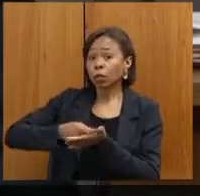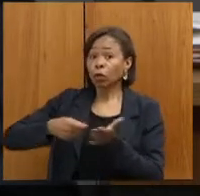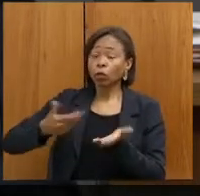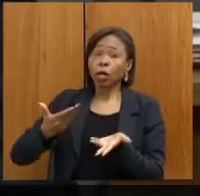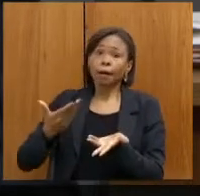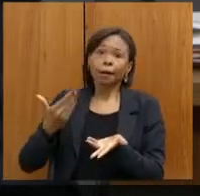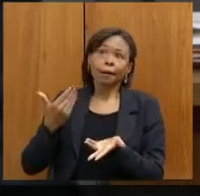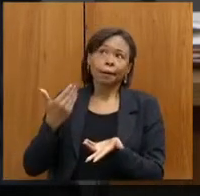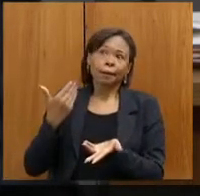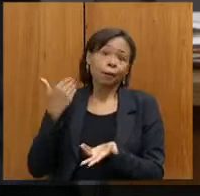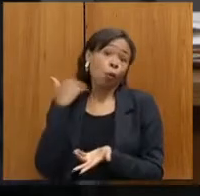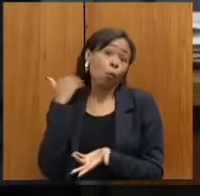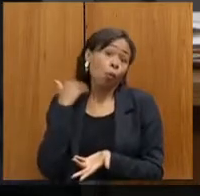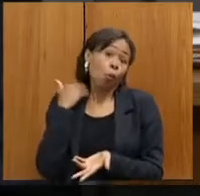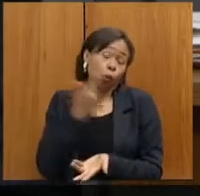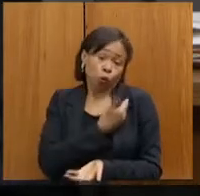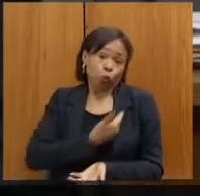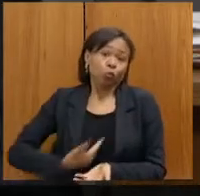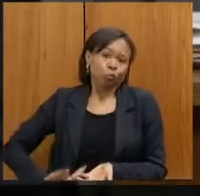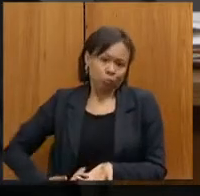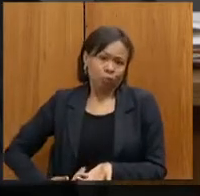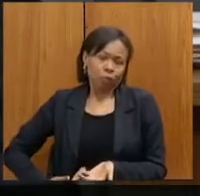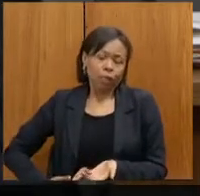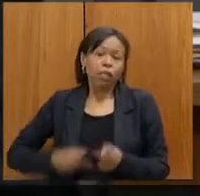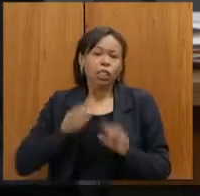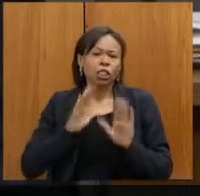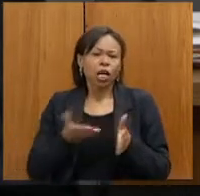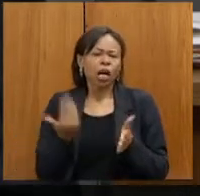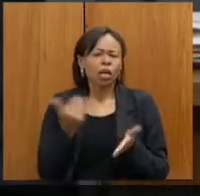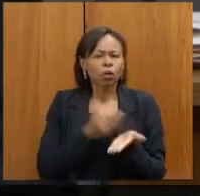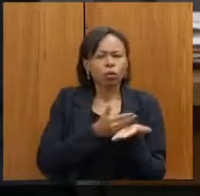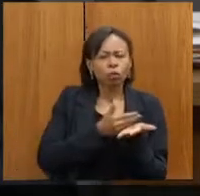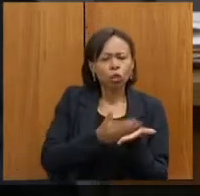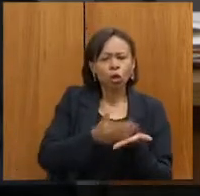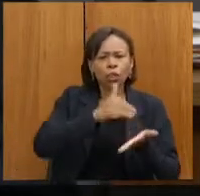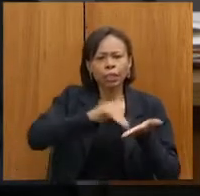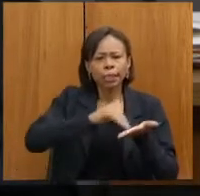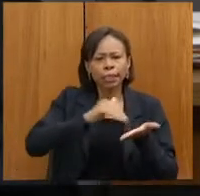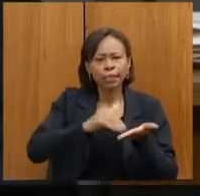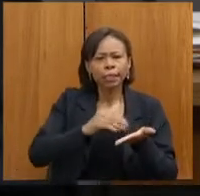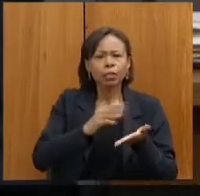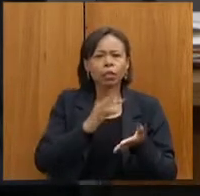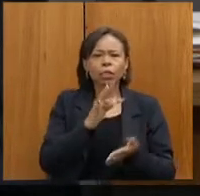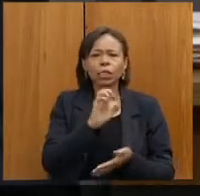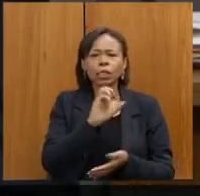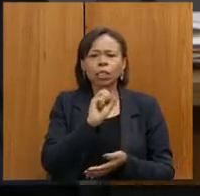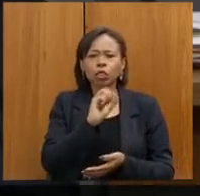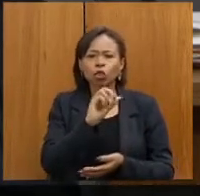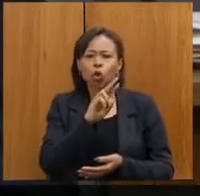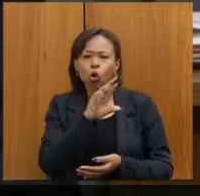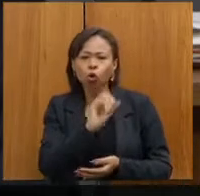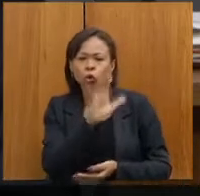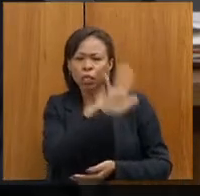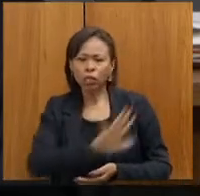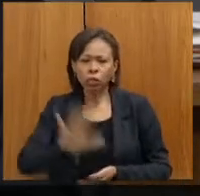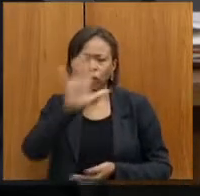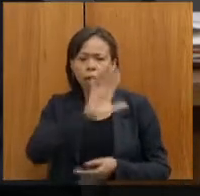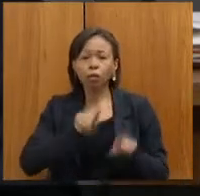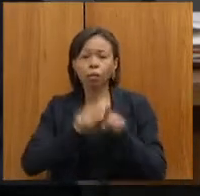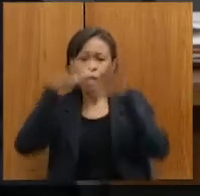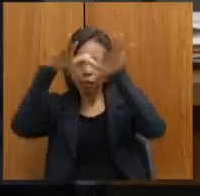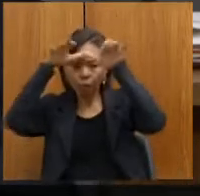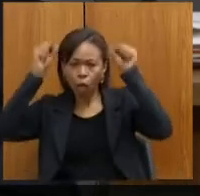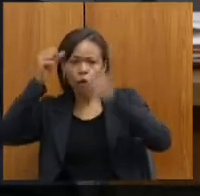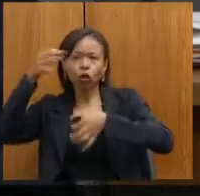analisado personalização surgiu lá na Secretaria do Tesouro Nacional pelo Tribunal de Contas do Estado tem querer definir